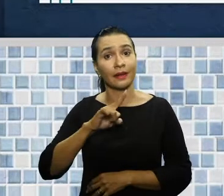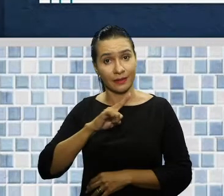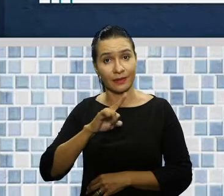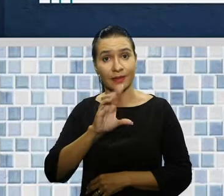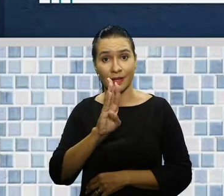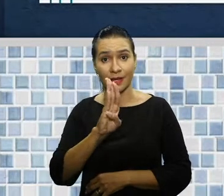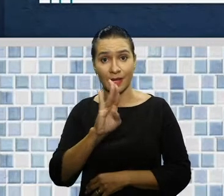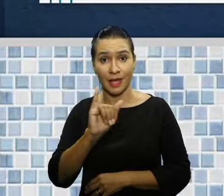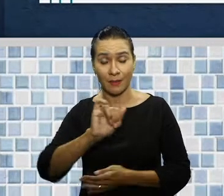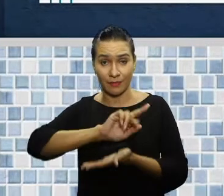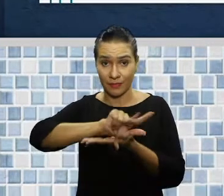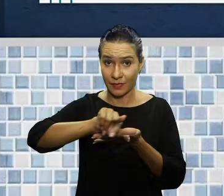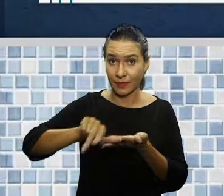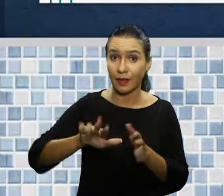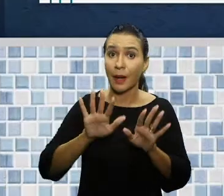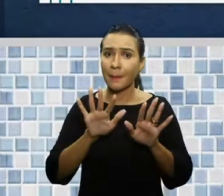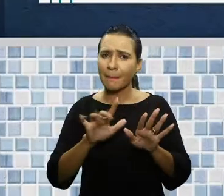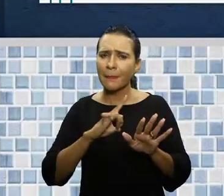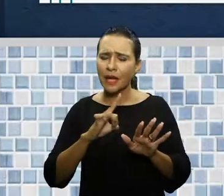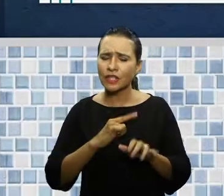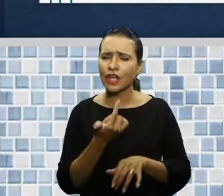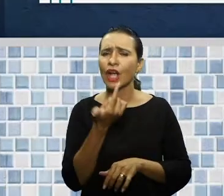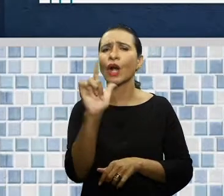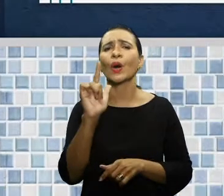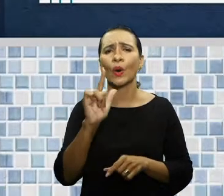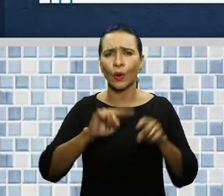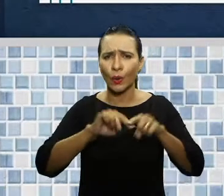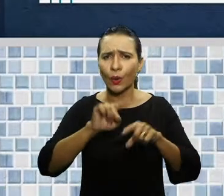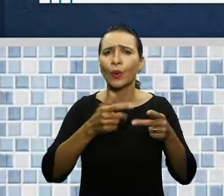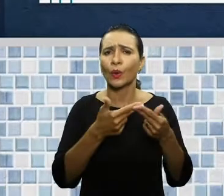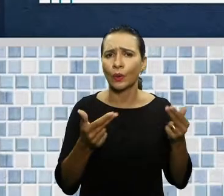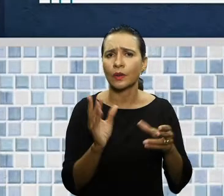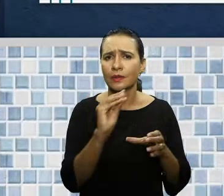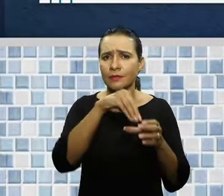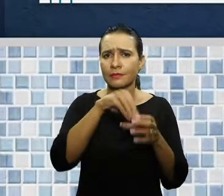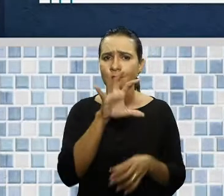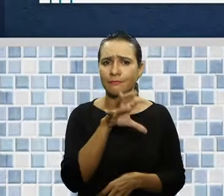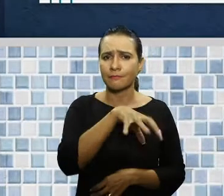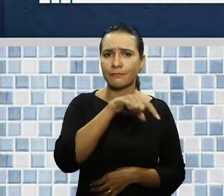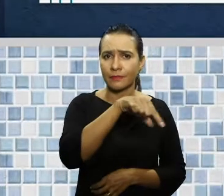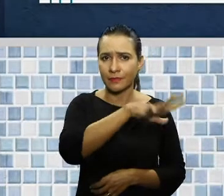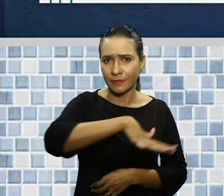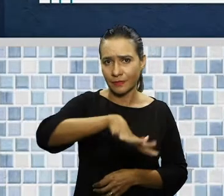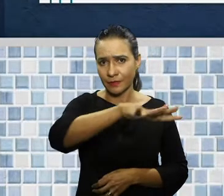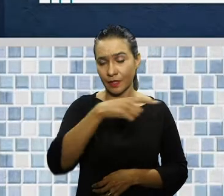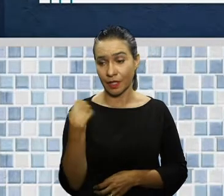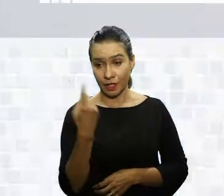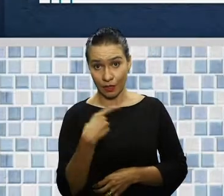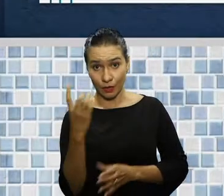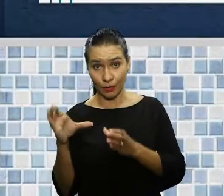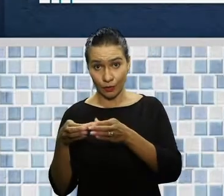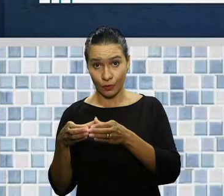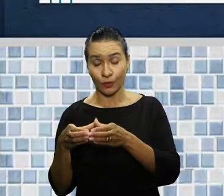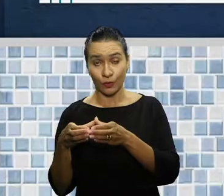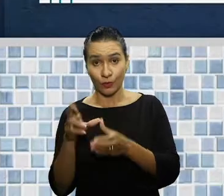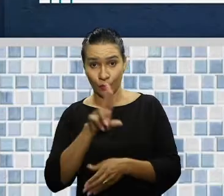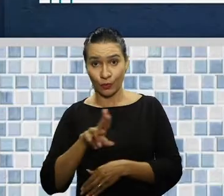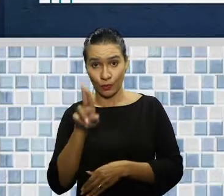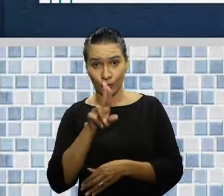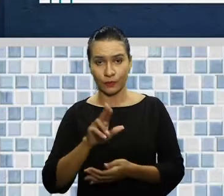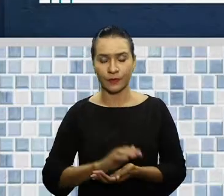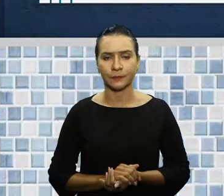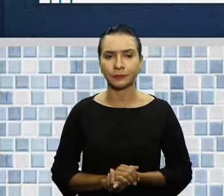biodiverso, mas existem outros recursos que estão presentes nele e que a gente faz uso desses recursos. Então,